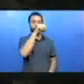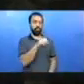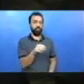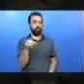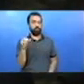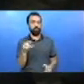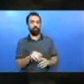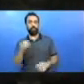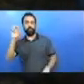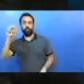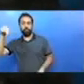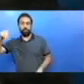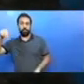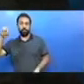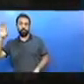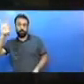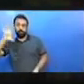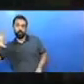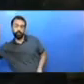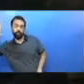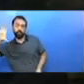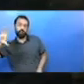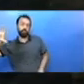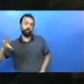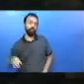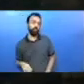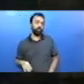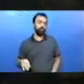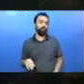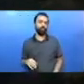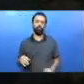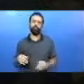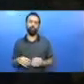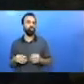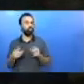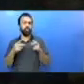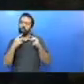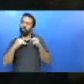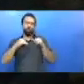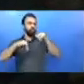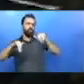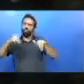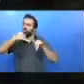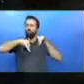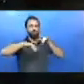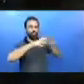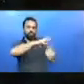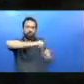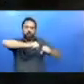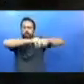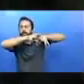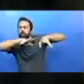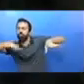na região nordeste, no estado do Maranhão. Lá essas histórias foram muito divulgadas, muito disseminadas e acontecem